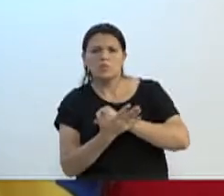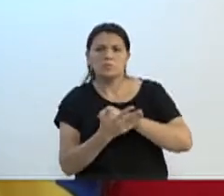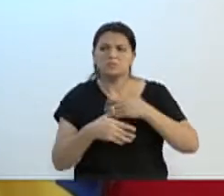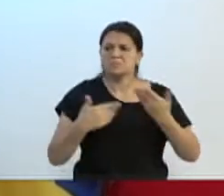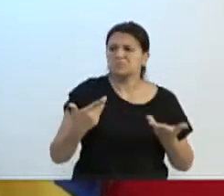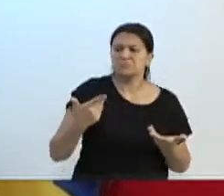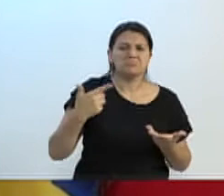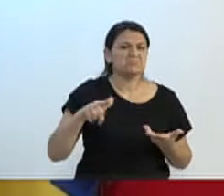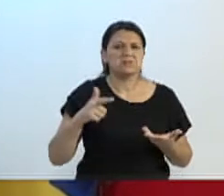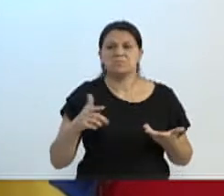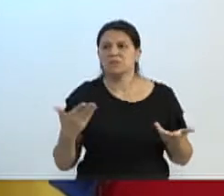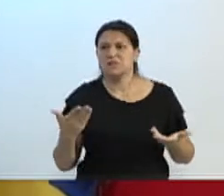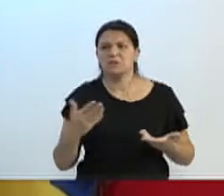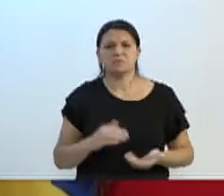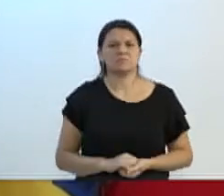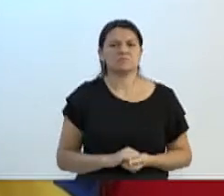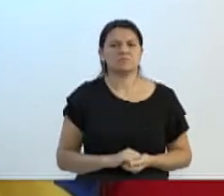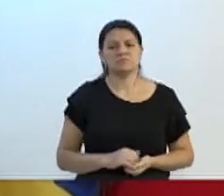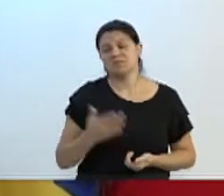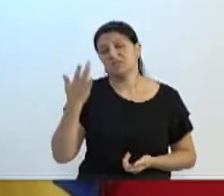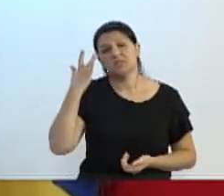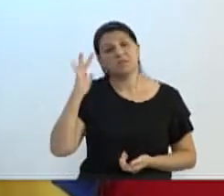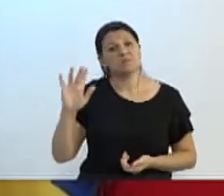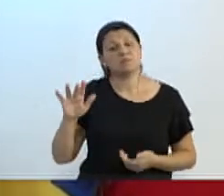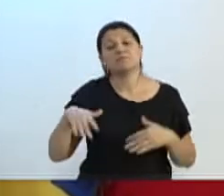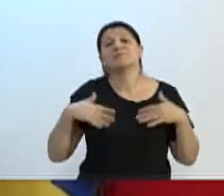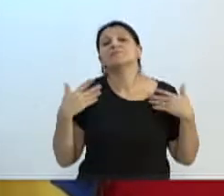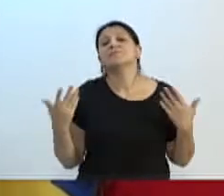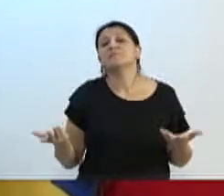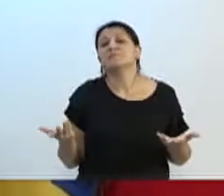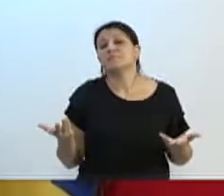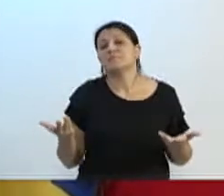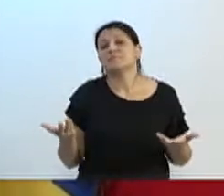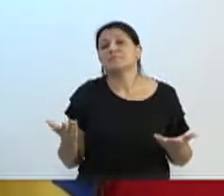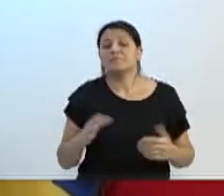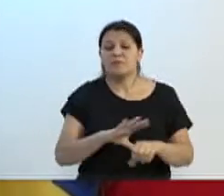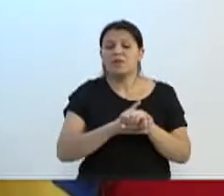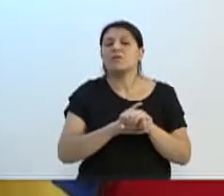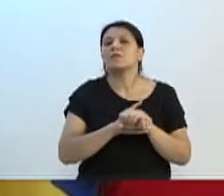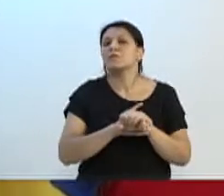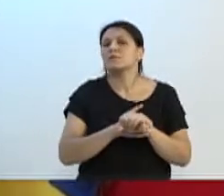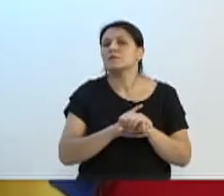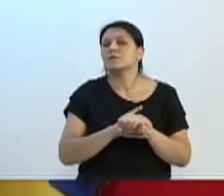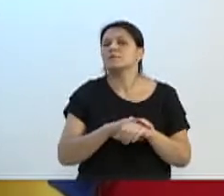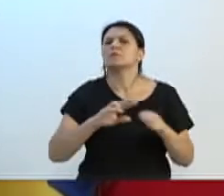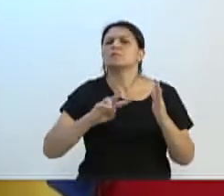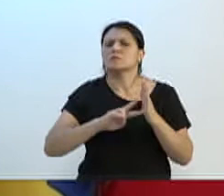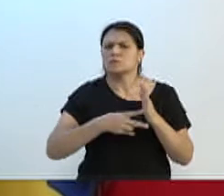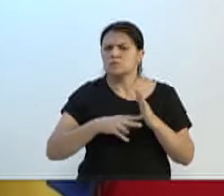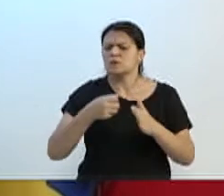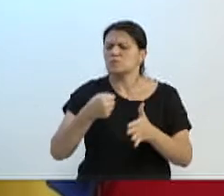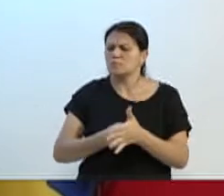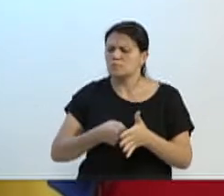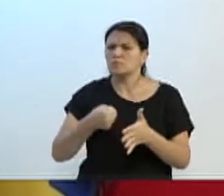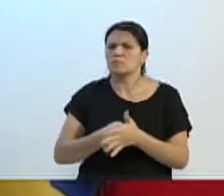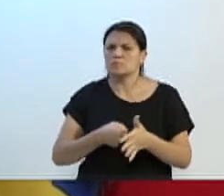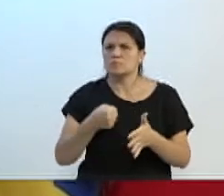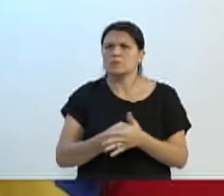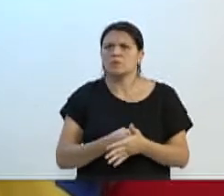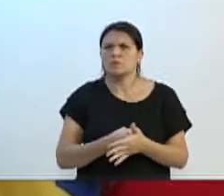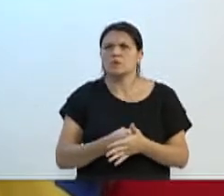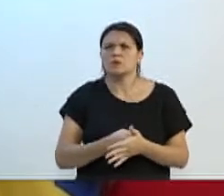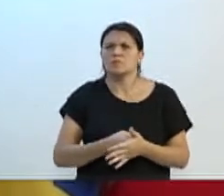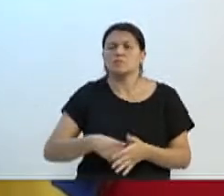positivado ou não, e não sabendo quais são as garantias. O sindicato tem cobrado isso no